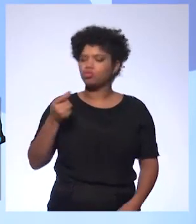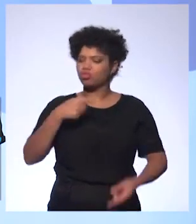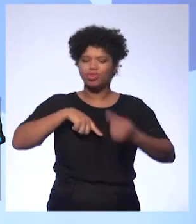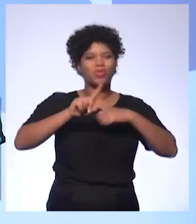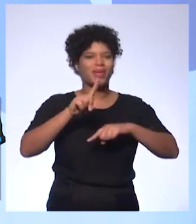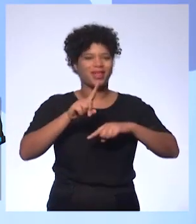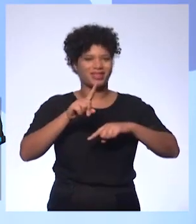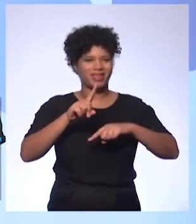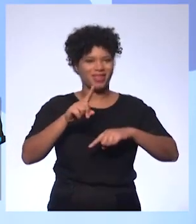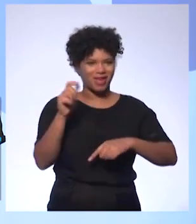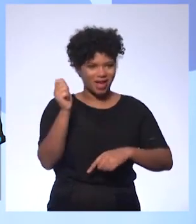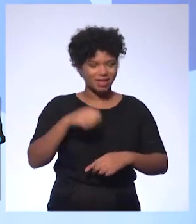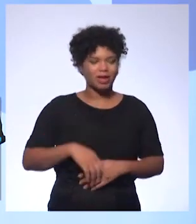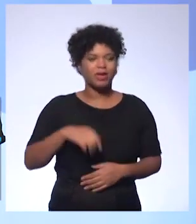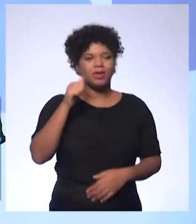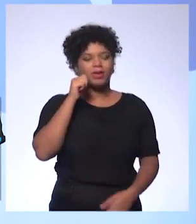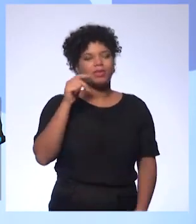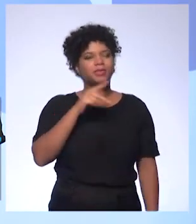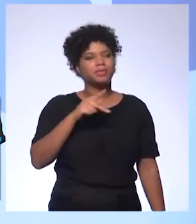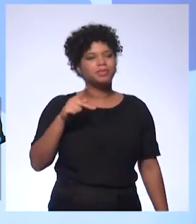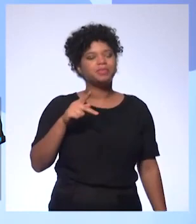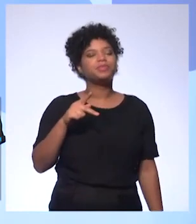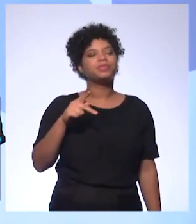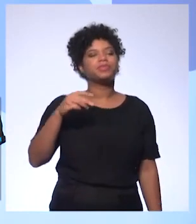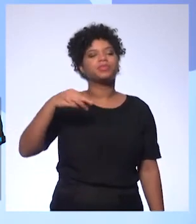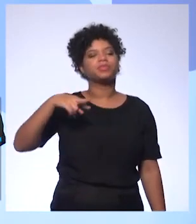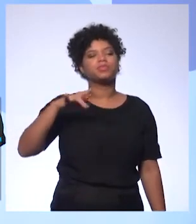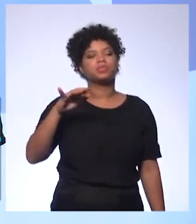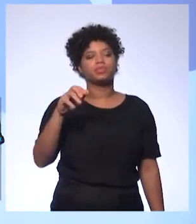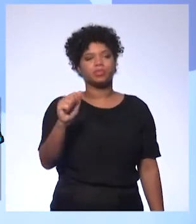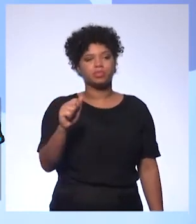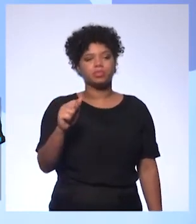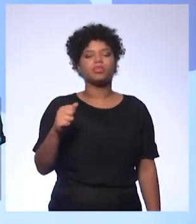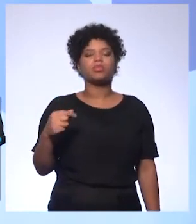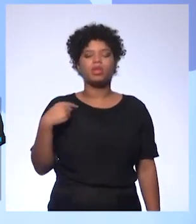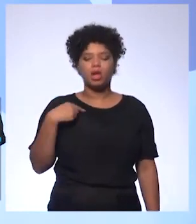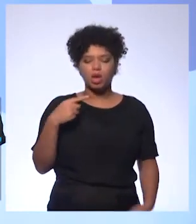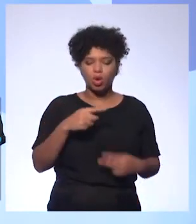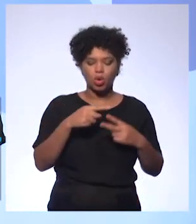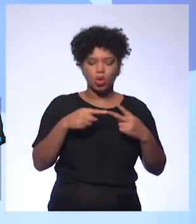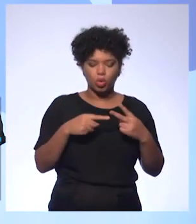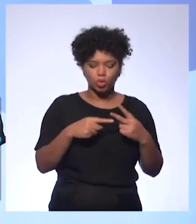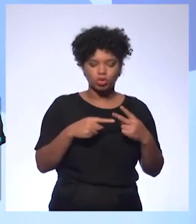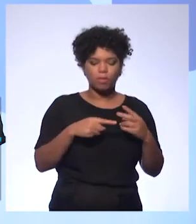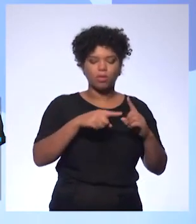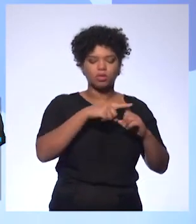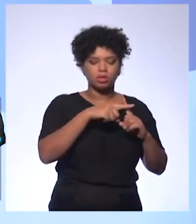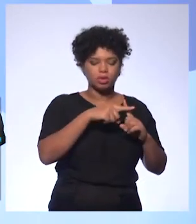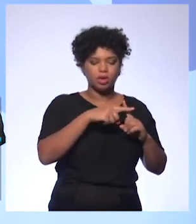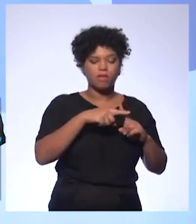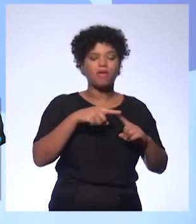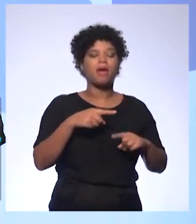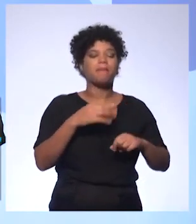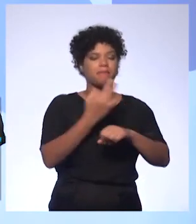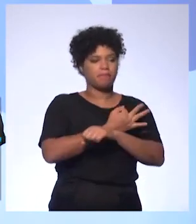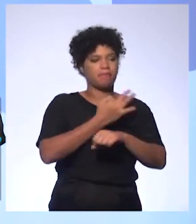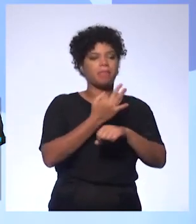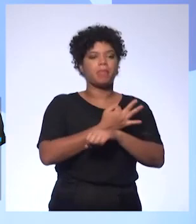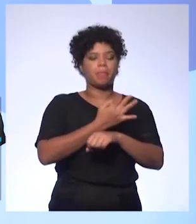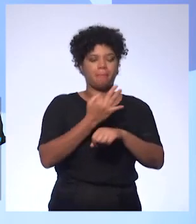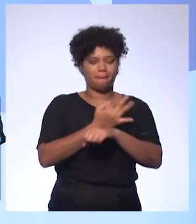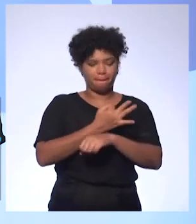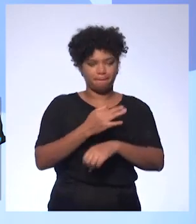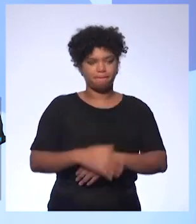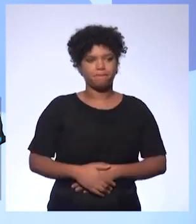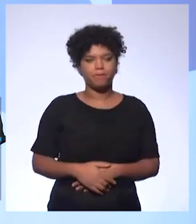superação. Professora Maria, a persistência, ela citou como ponto forte. A professora Clícia,